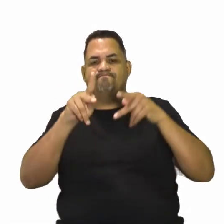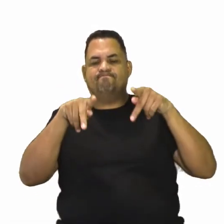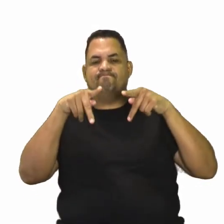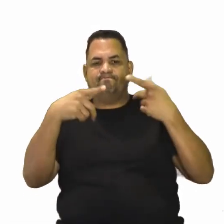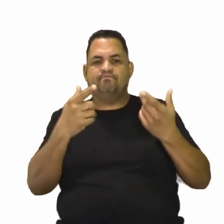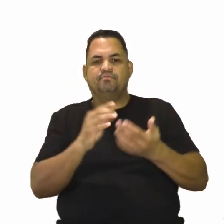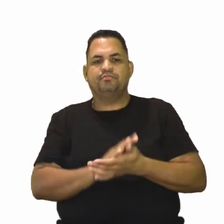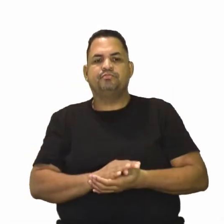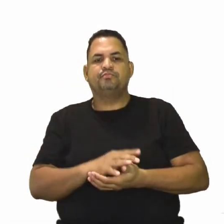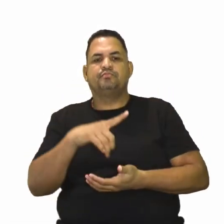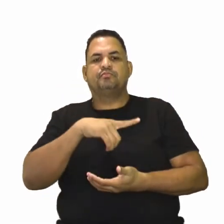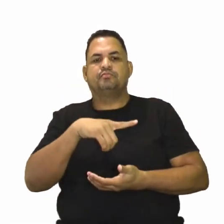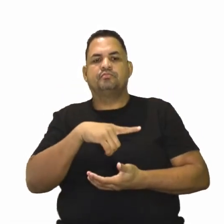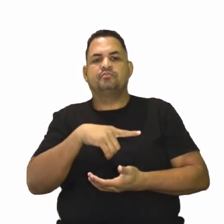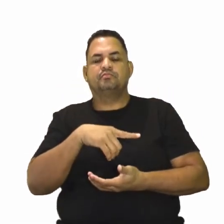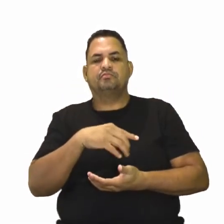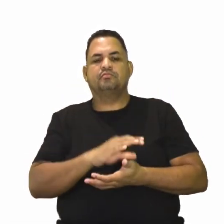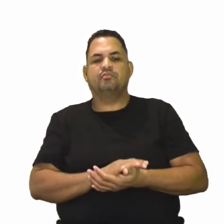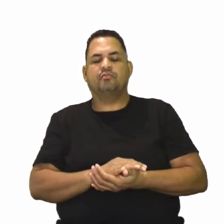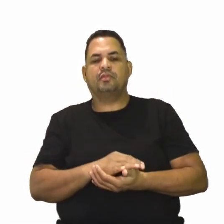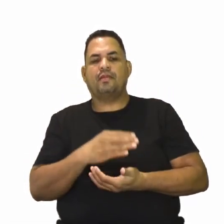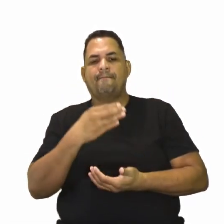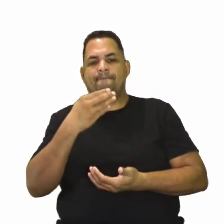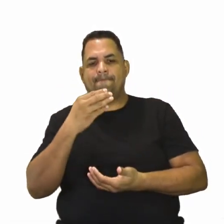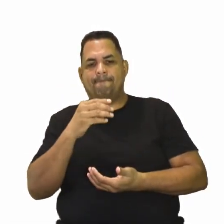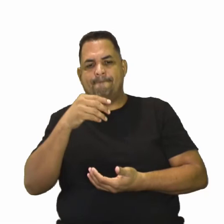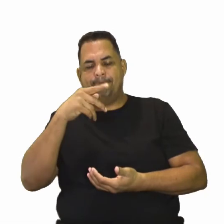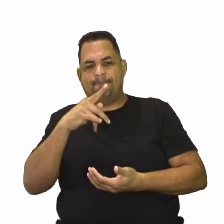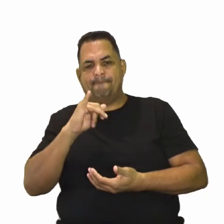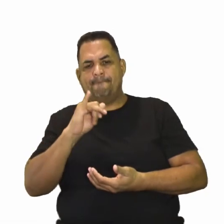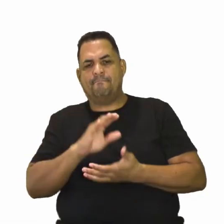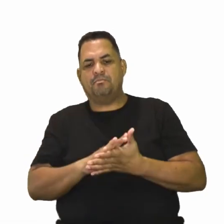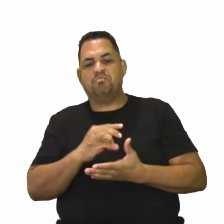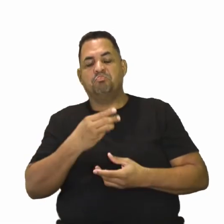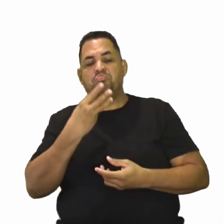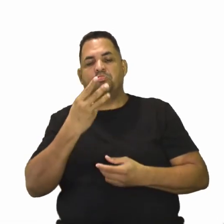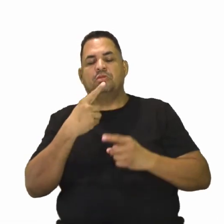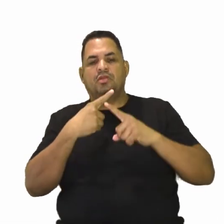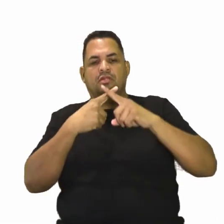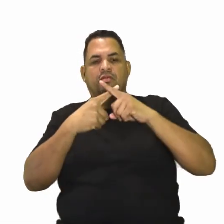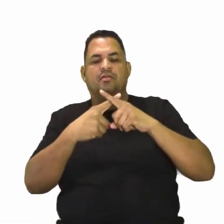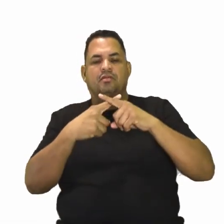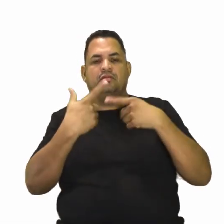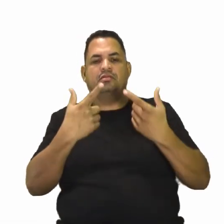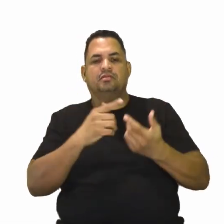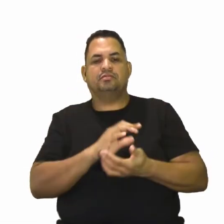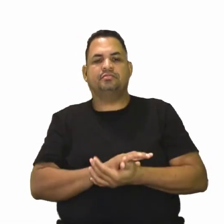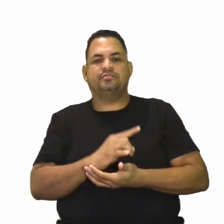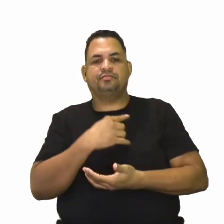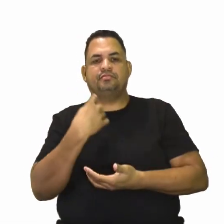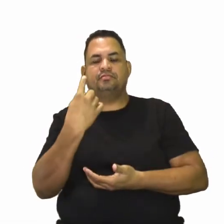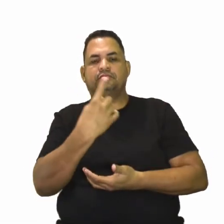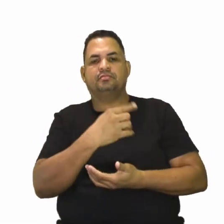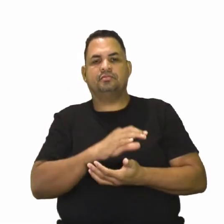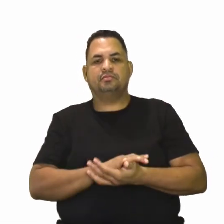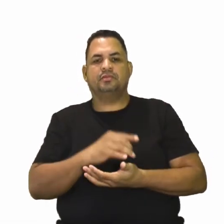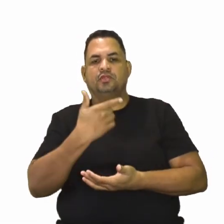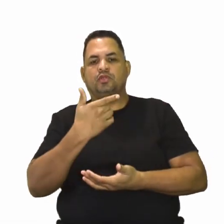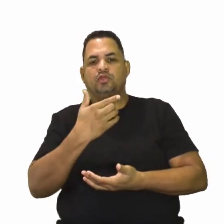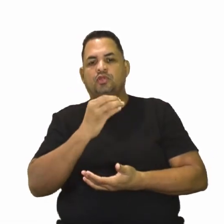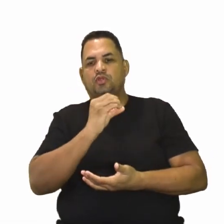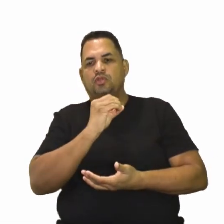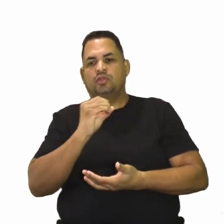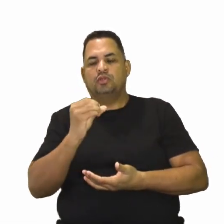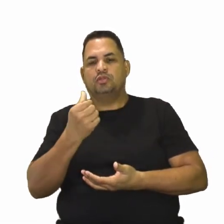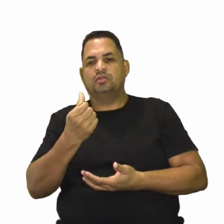temos aí o PIB, é 3 vezes maior do que o Brasil, o último PIB aqui, nós estamos no PIB de 2006, hoje